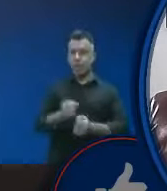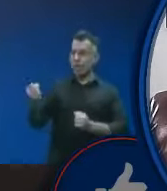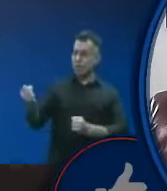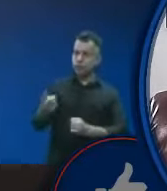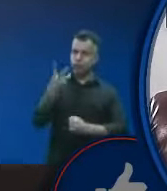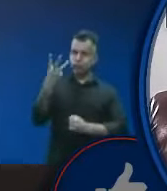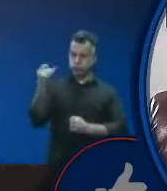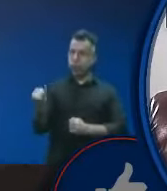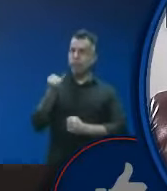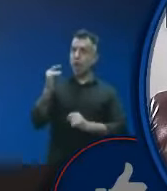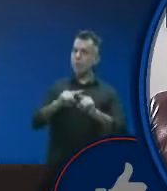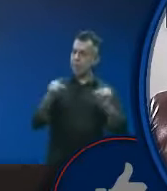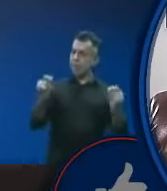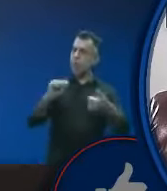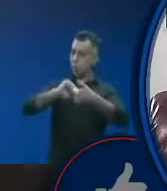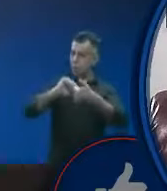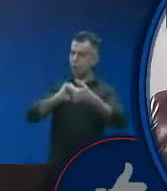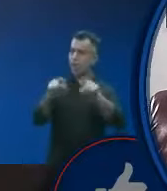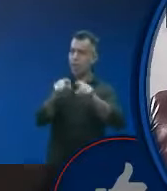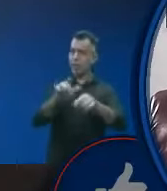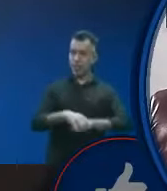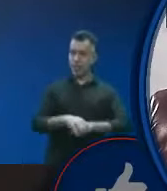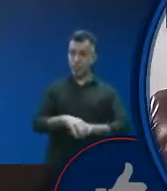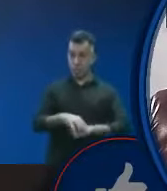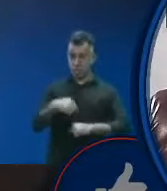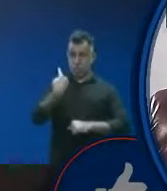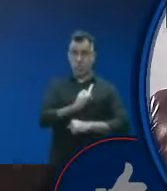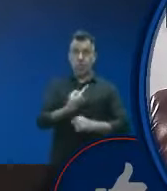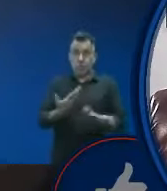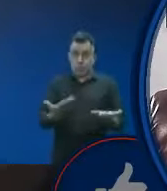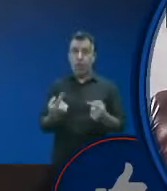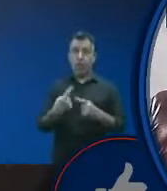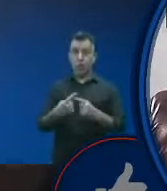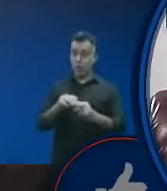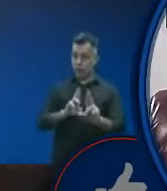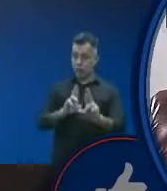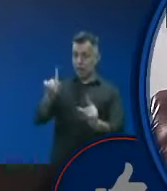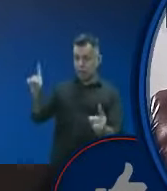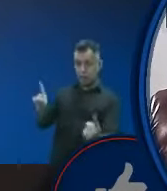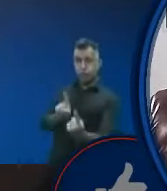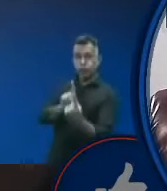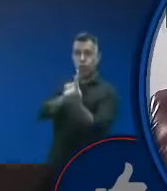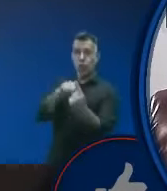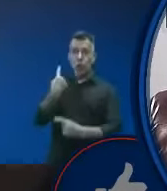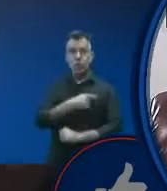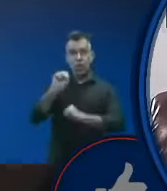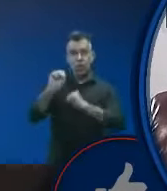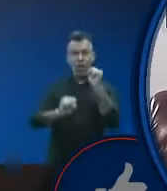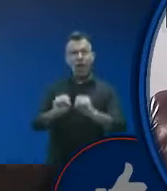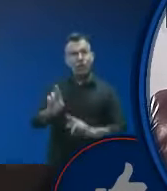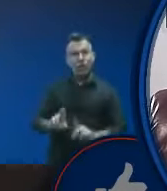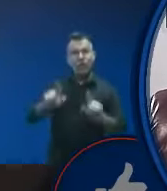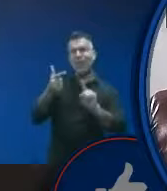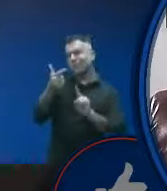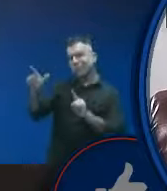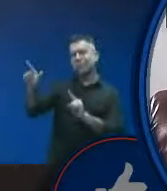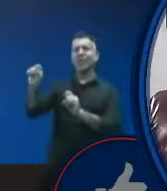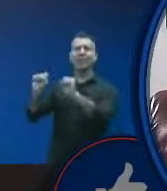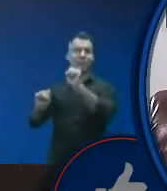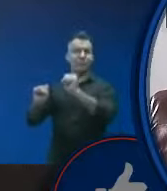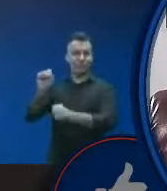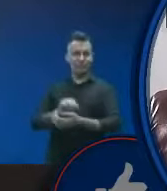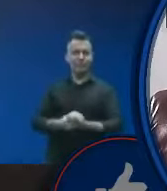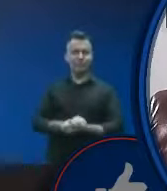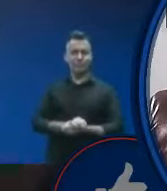Volume importa, só que qualidade também. Se continuar mais esse caminho, nós, pode porque ser, a relação Fabinho. Dos clientes com as nossas marcas é diferente do que alguns